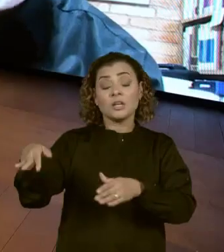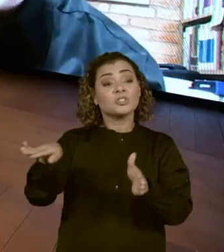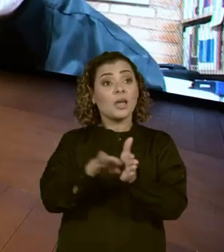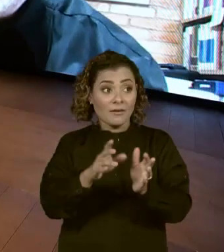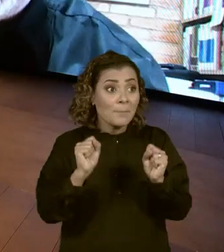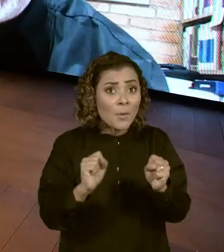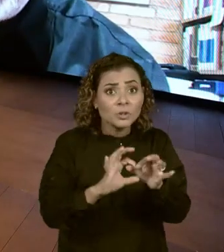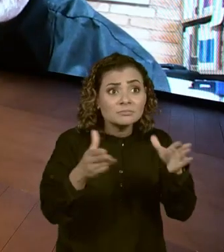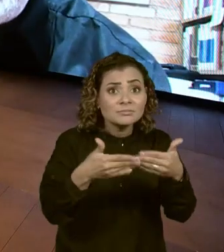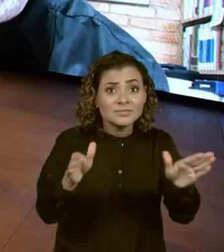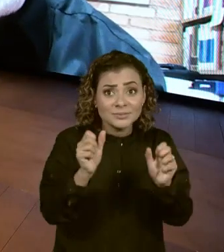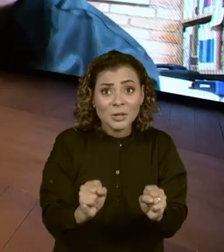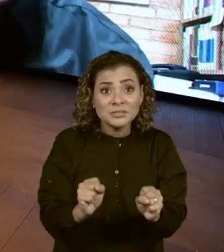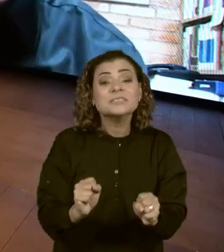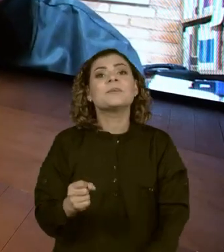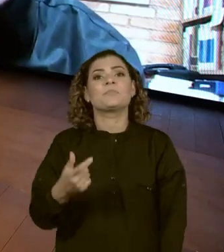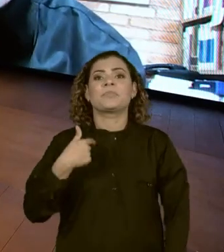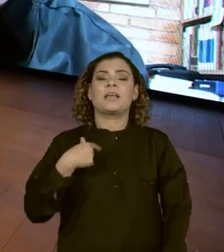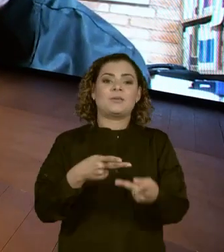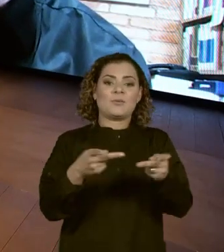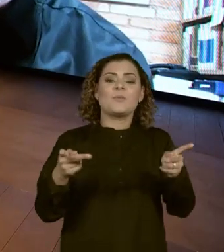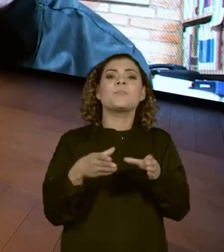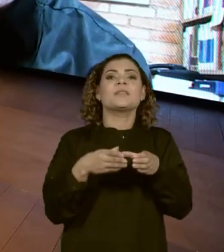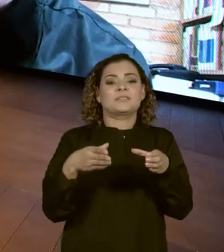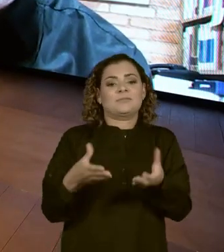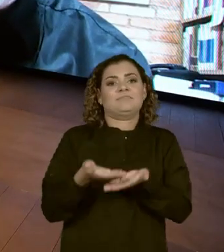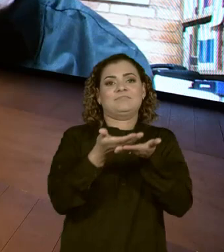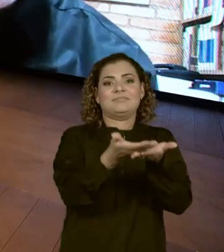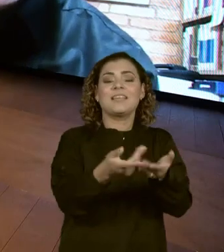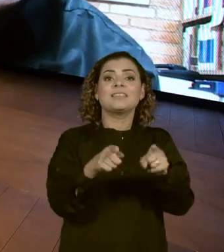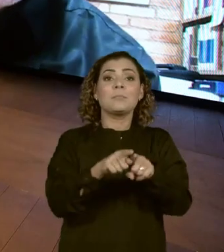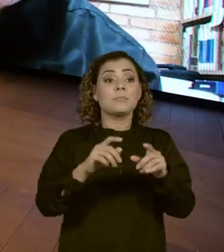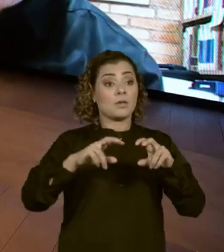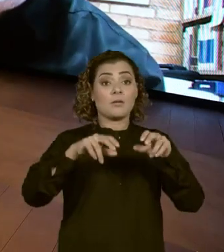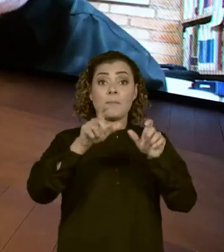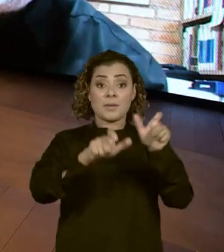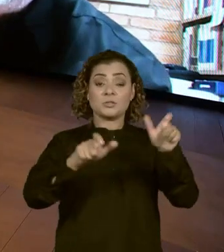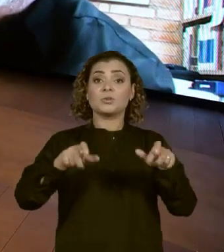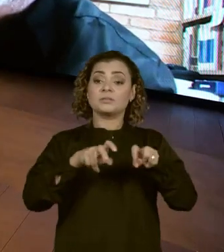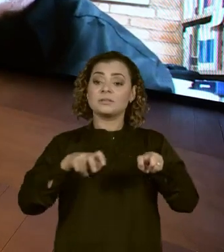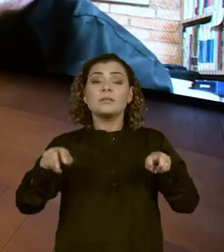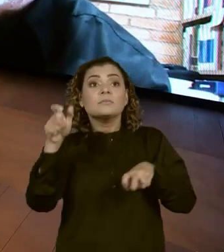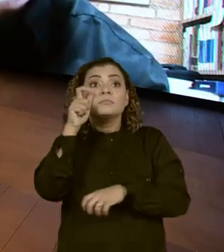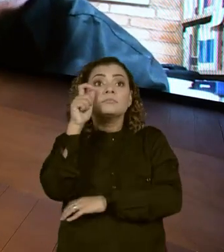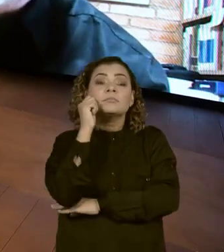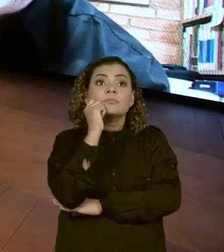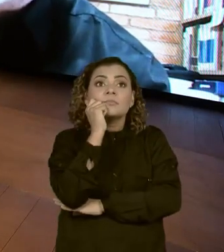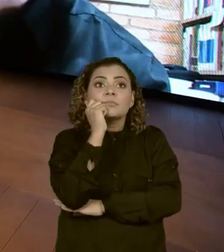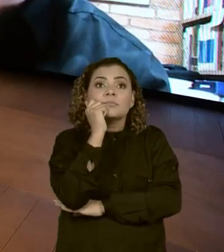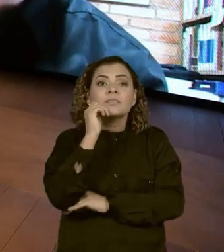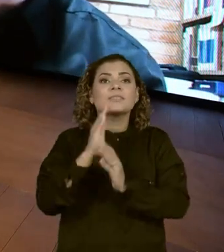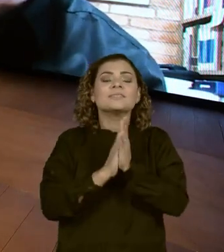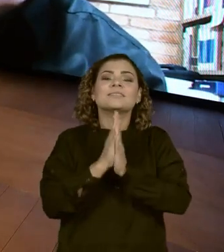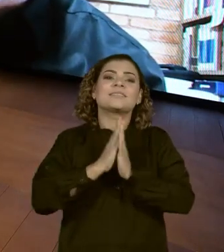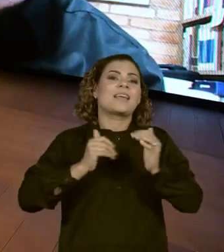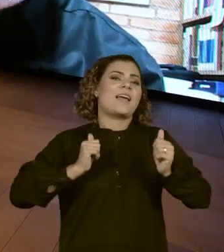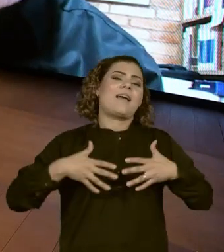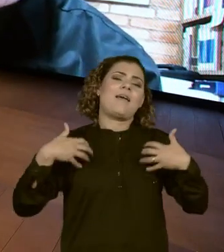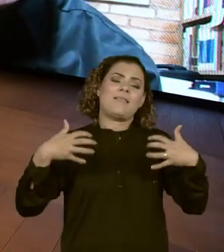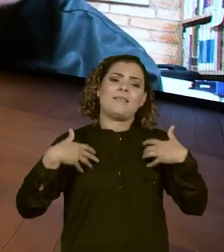ele chegava com uma pizza na mão, isso aconteceu muitas vezes. 00:30, 1h da